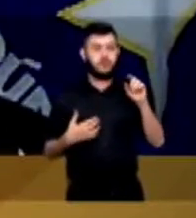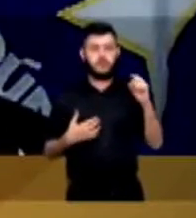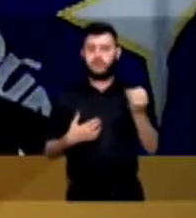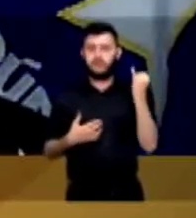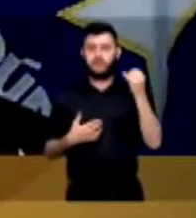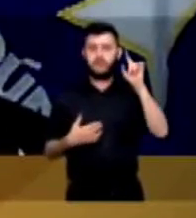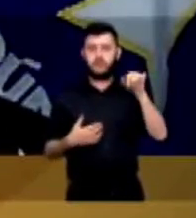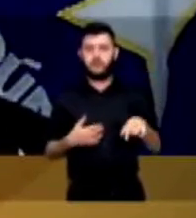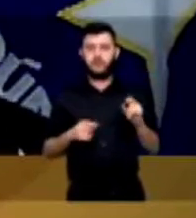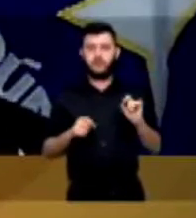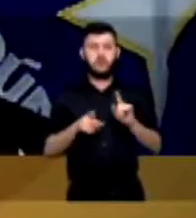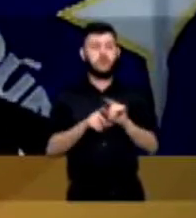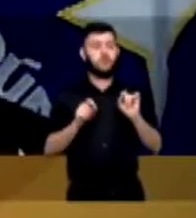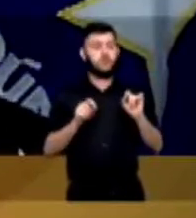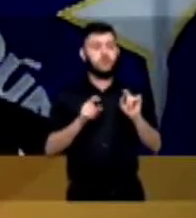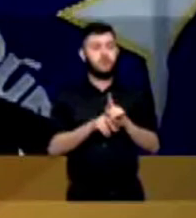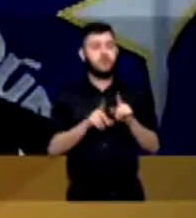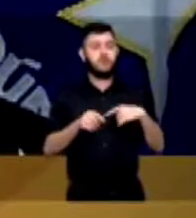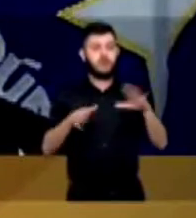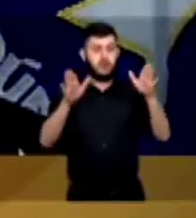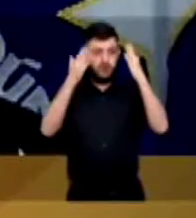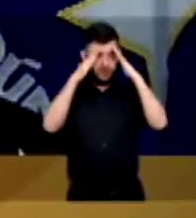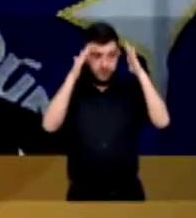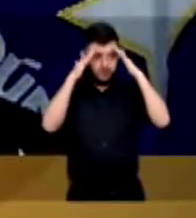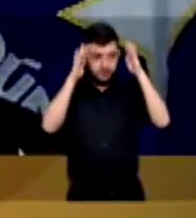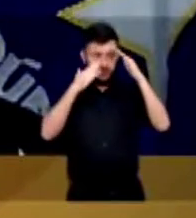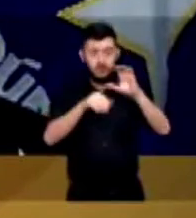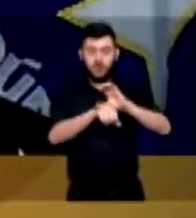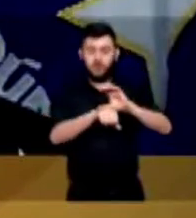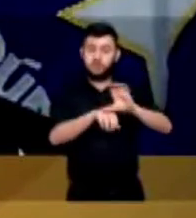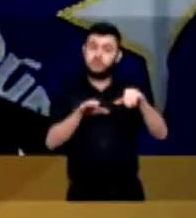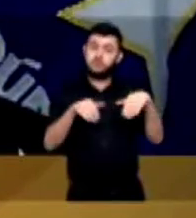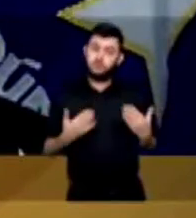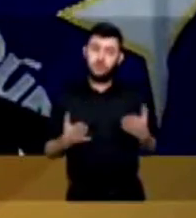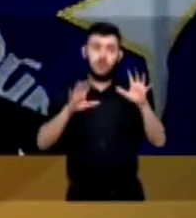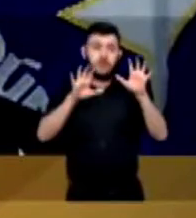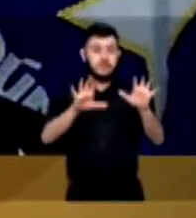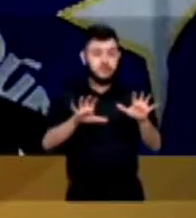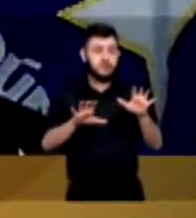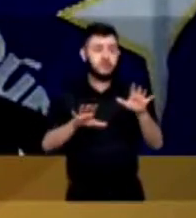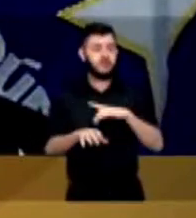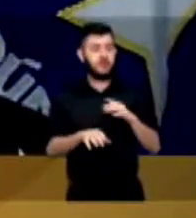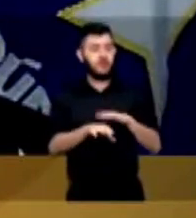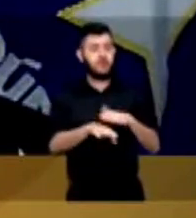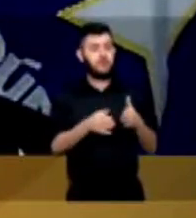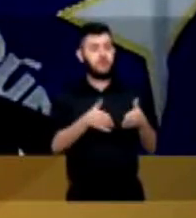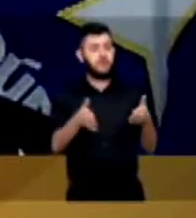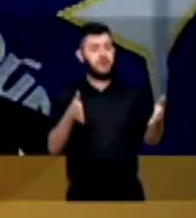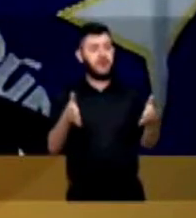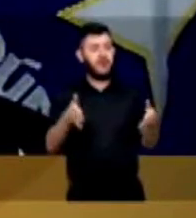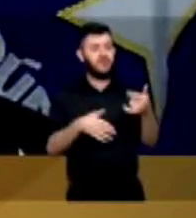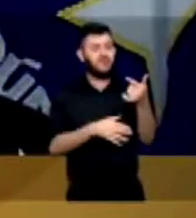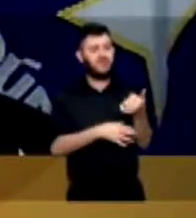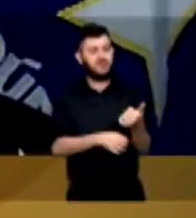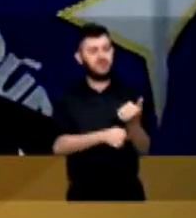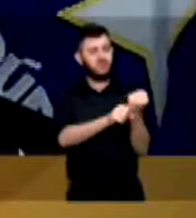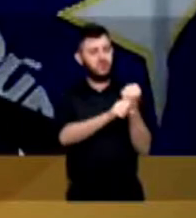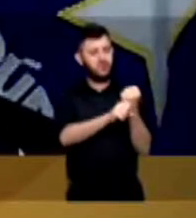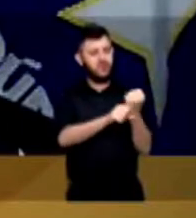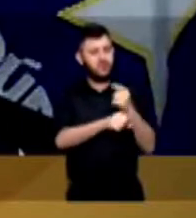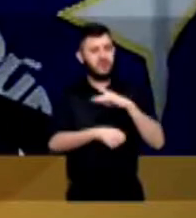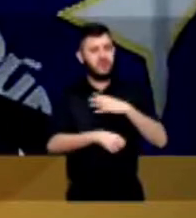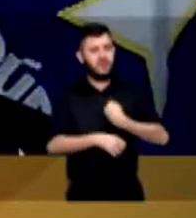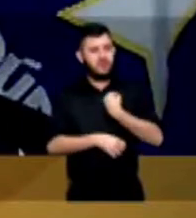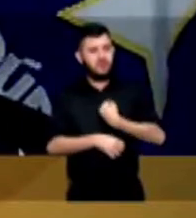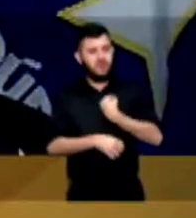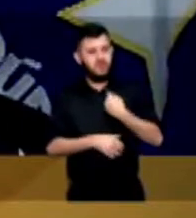processo da interpretação constitucional. Assim, decorridos 21 anos, presente uma nova